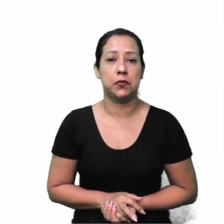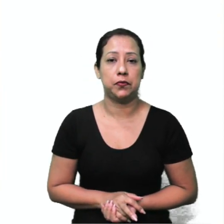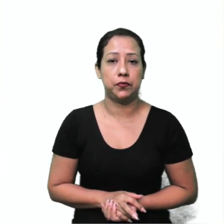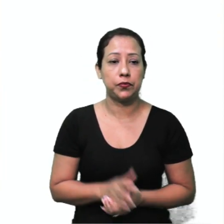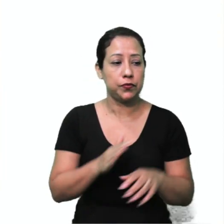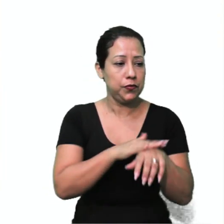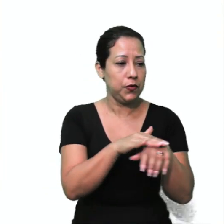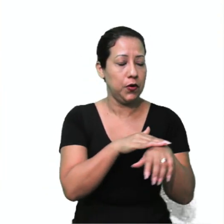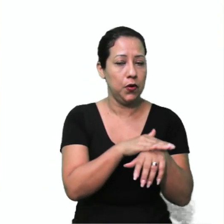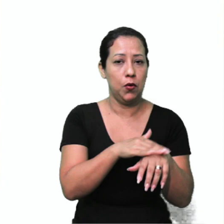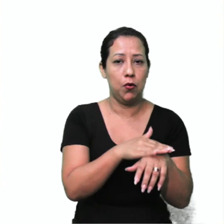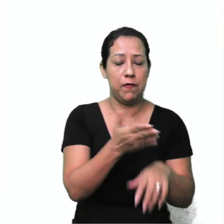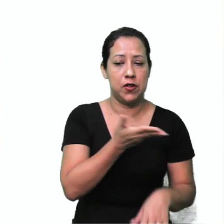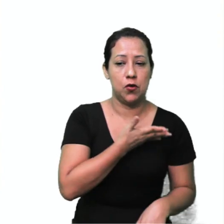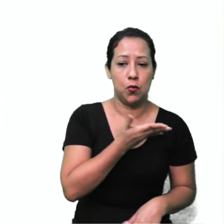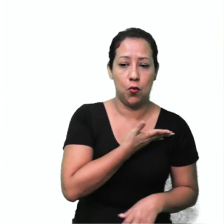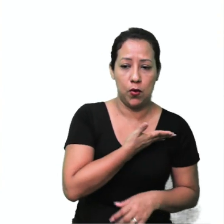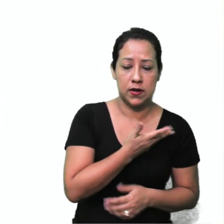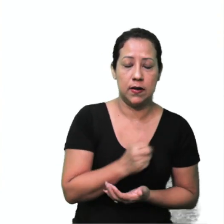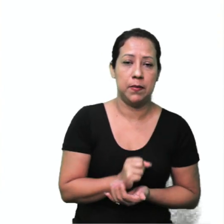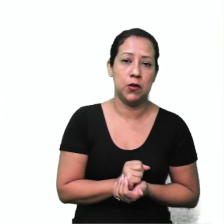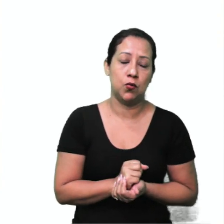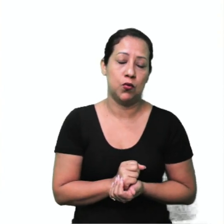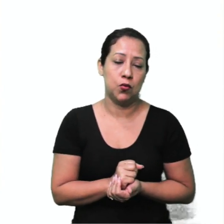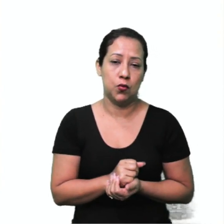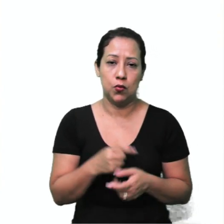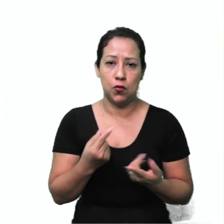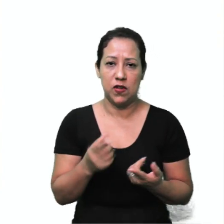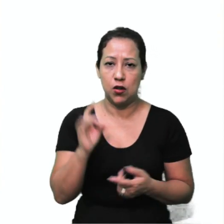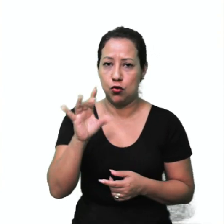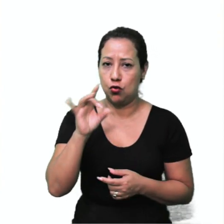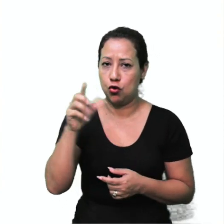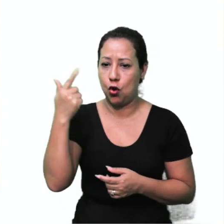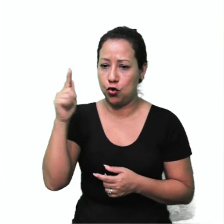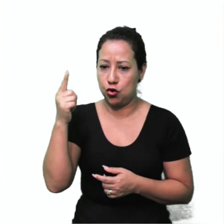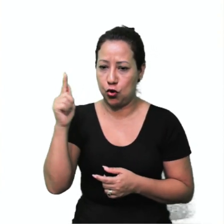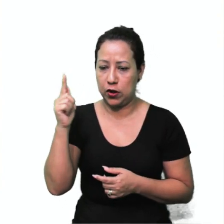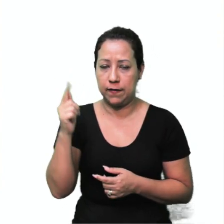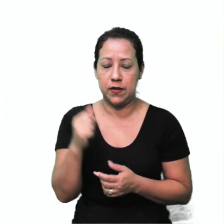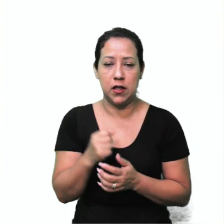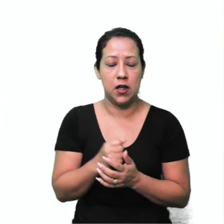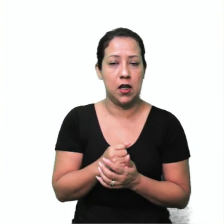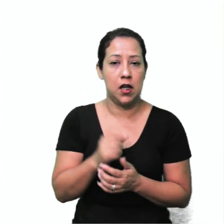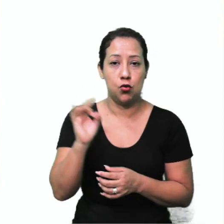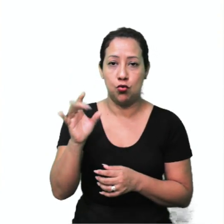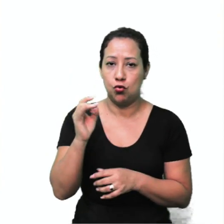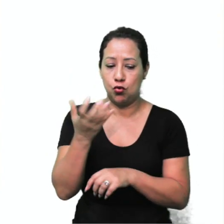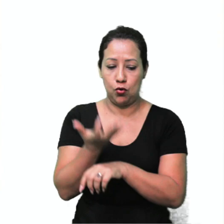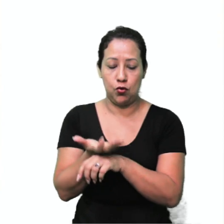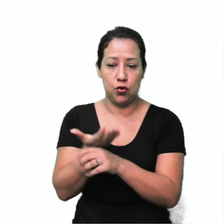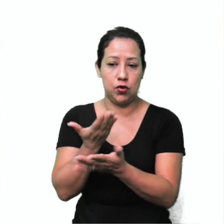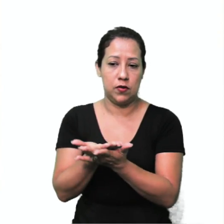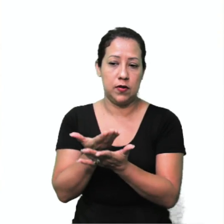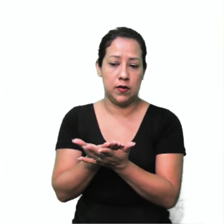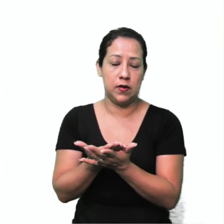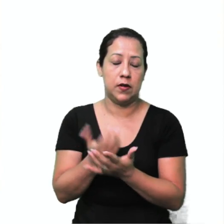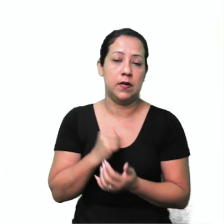nossas aulas. Isso eu não estou me referindo só à geografia. Eu estou me referindo como um modo geral.